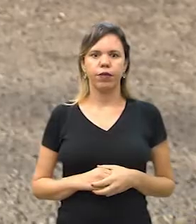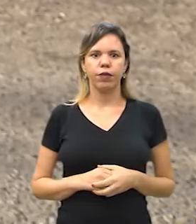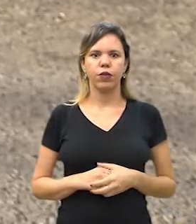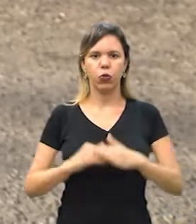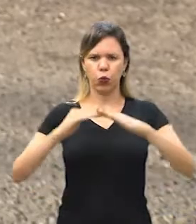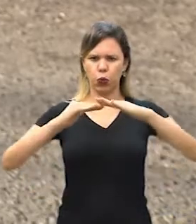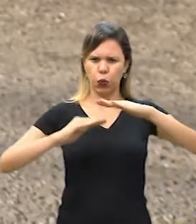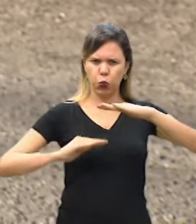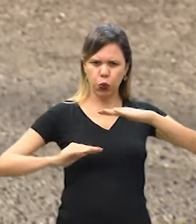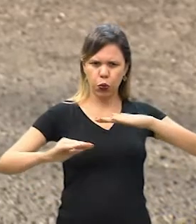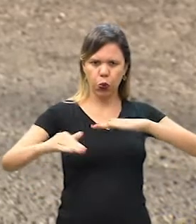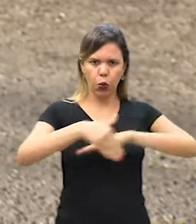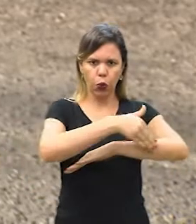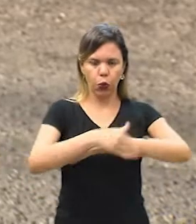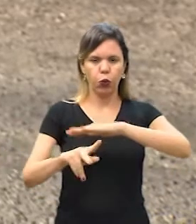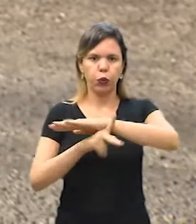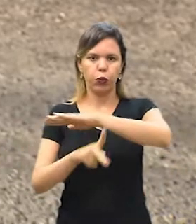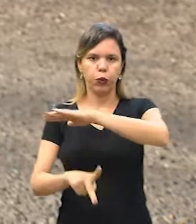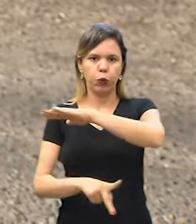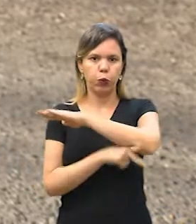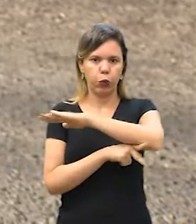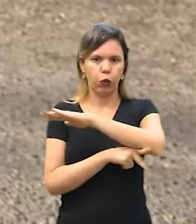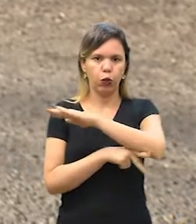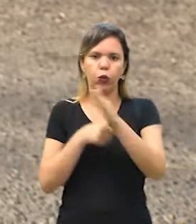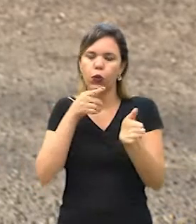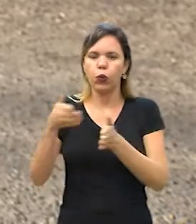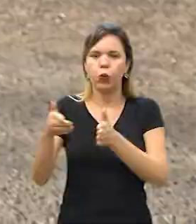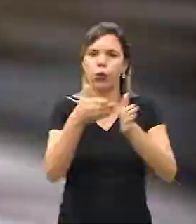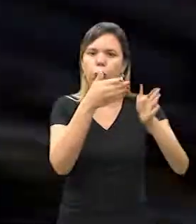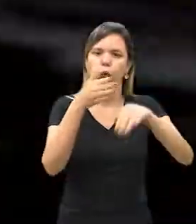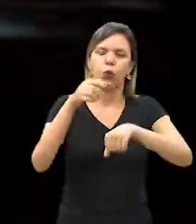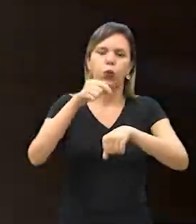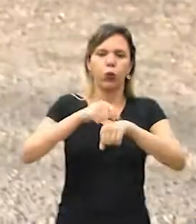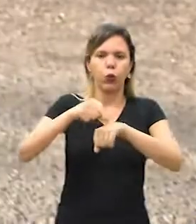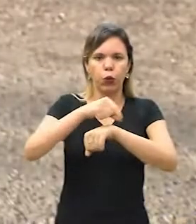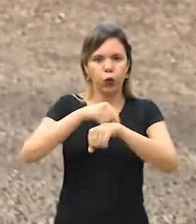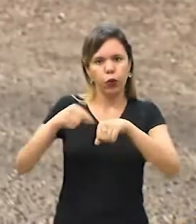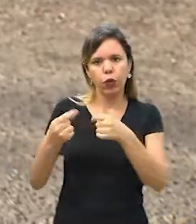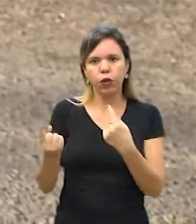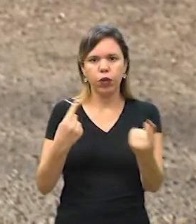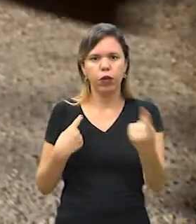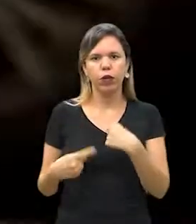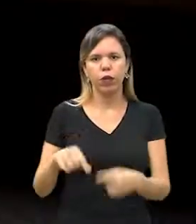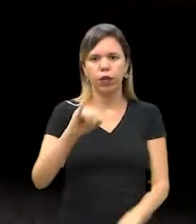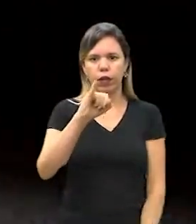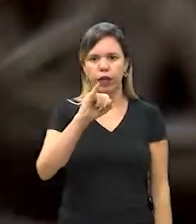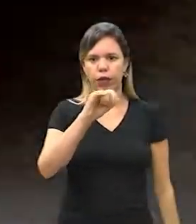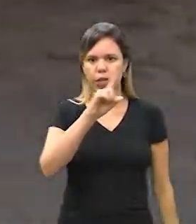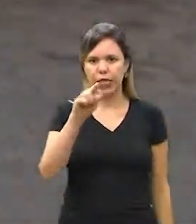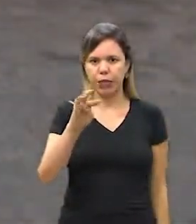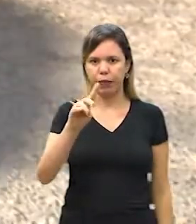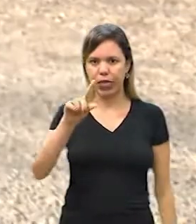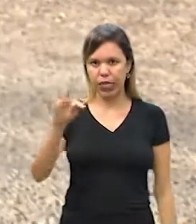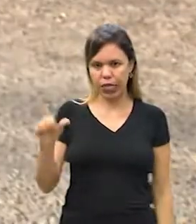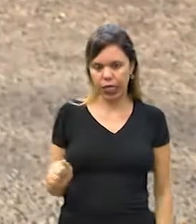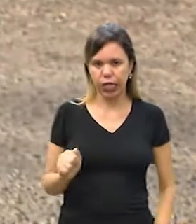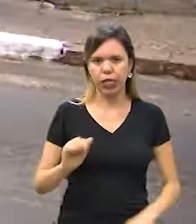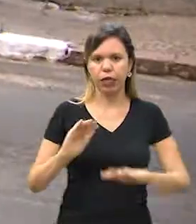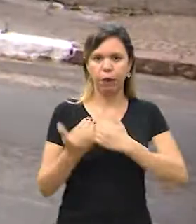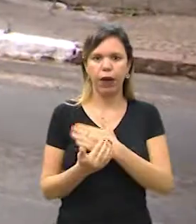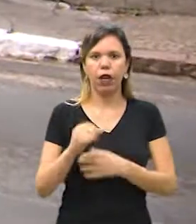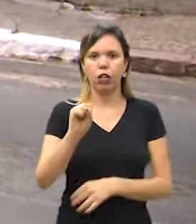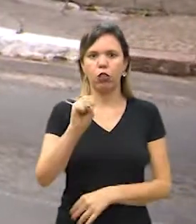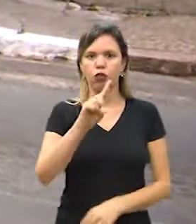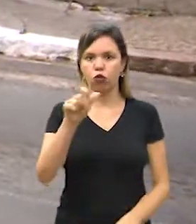e o desnível nessa conhecida a ponte que passa sobre o Rio Atibaia na Avenida isabelita Vieira no distrito de